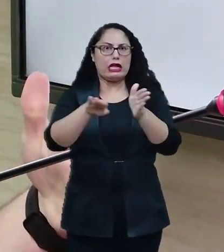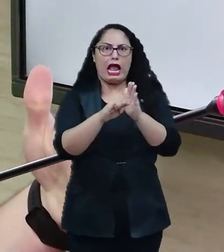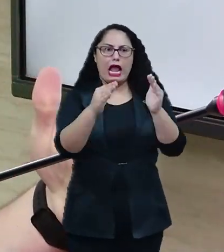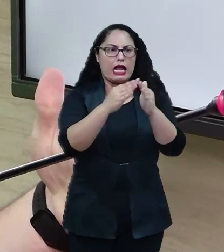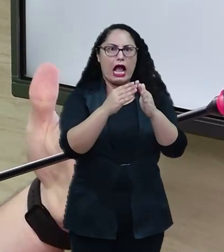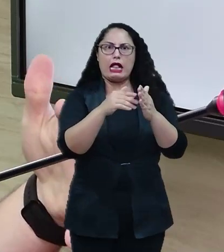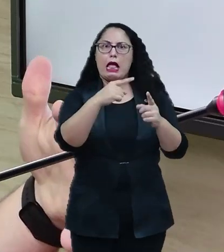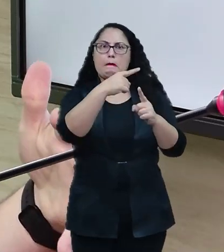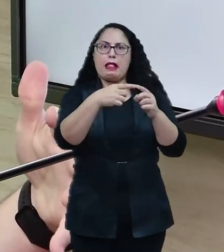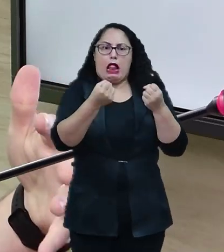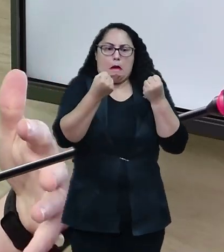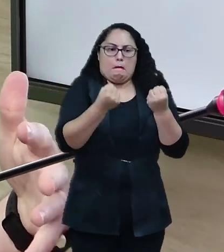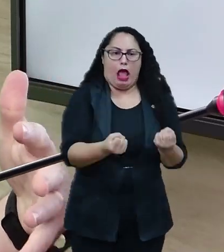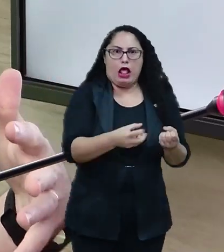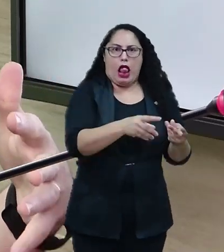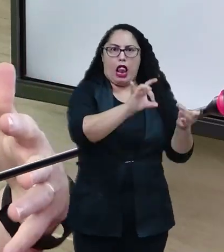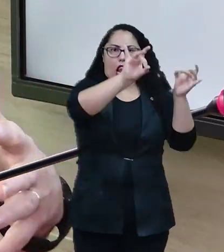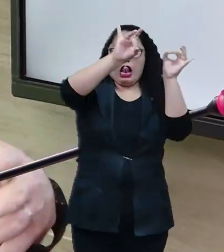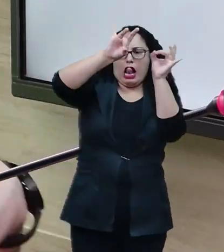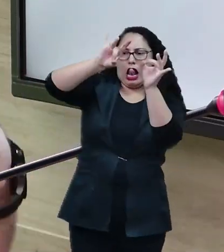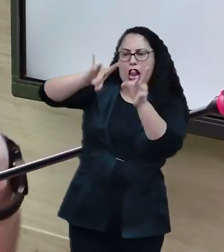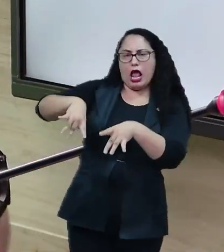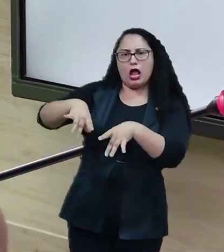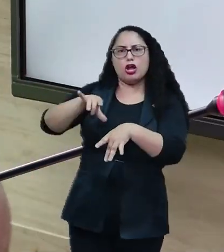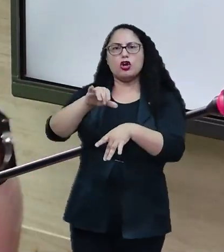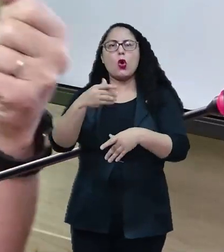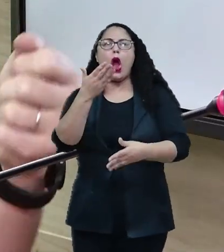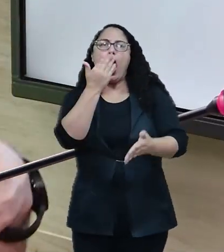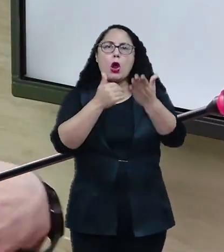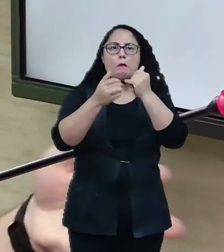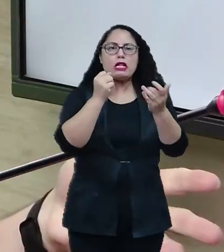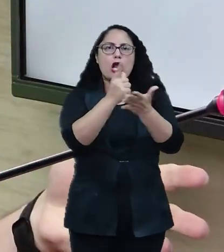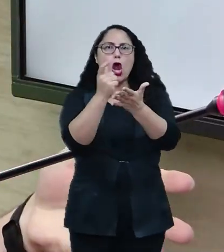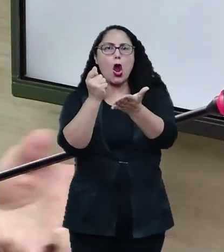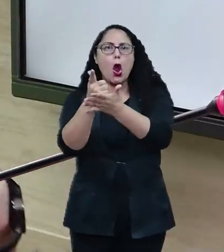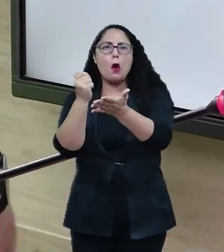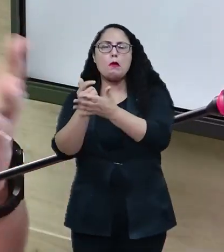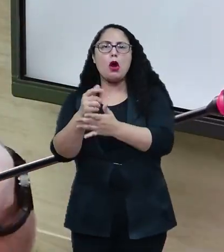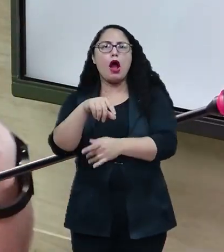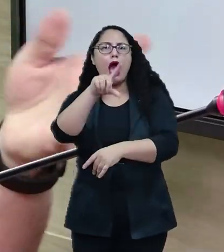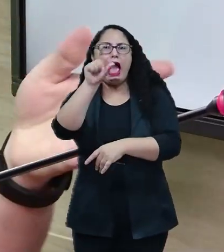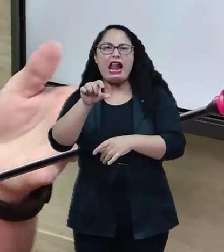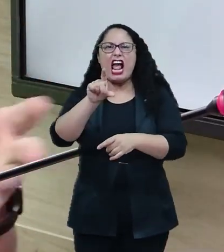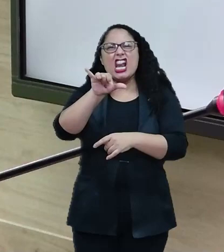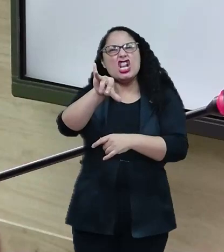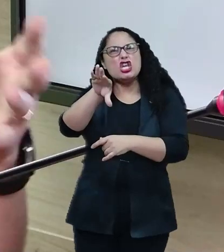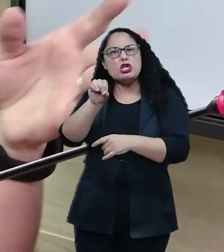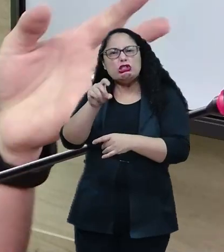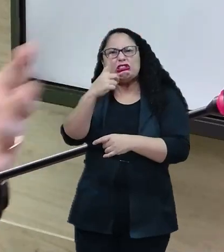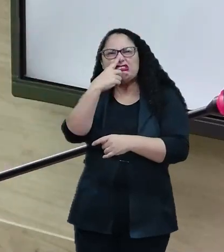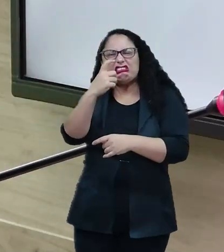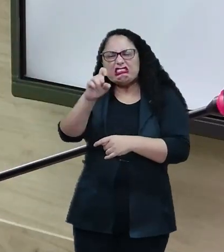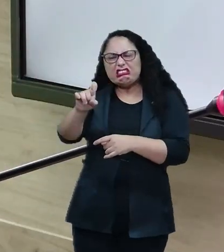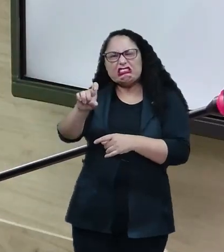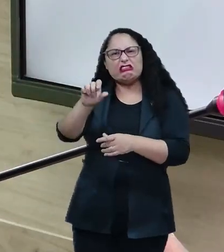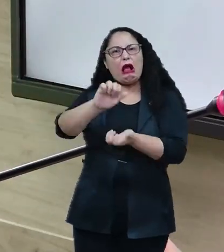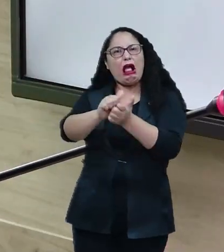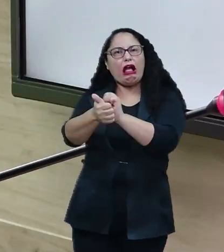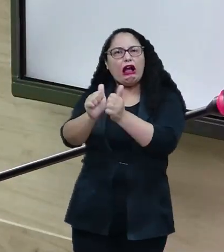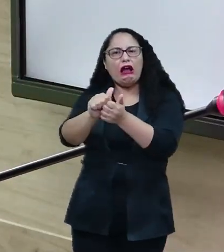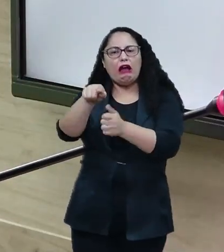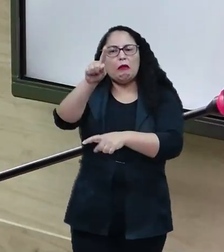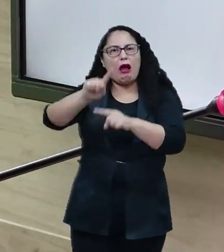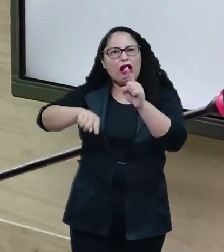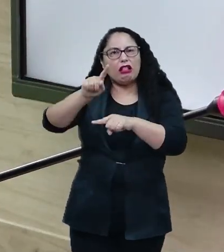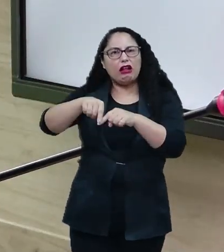casa, metade do peso Jogava que você metade, carregava, né, com o alimento que você comprou era lixo, né, material reciclável. Mesmo que